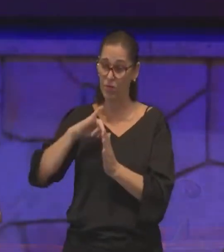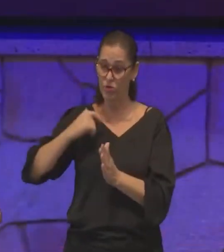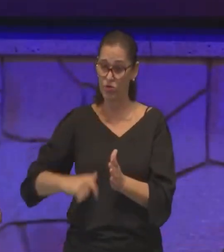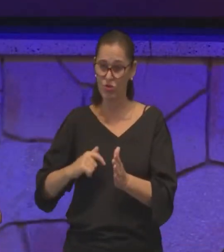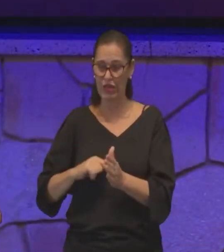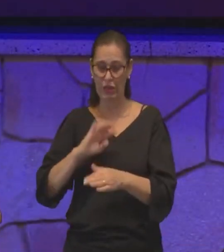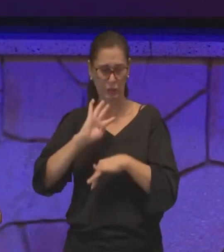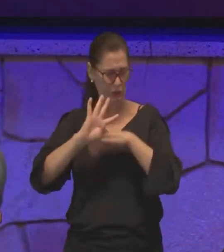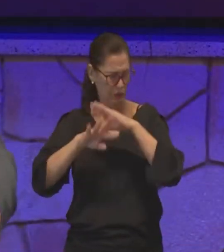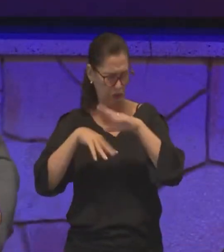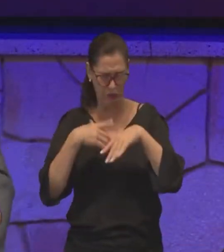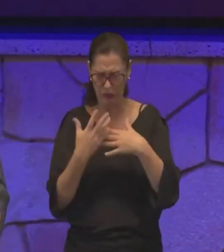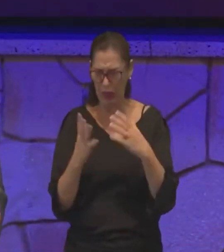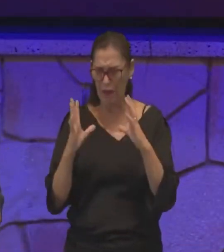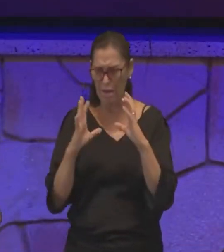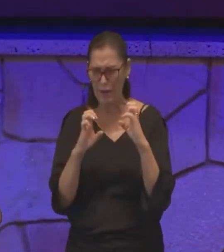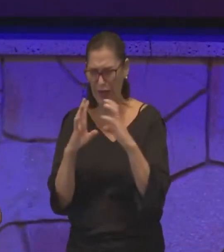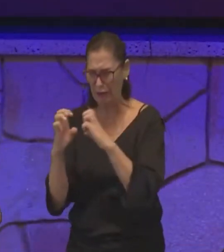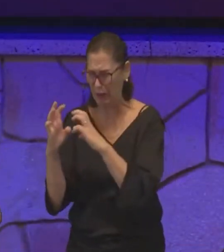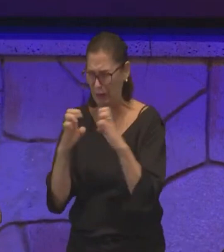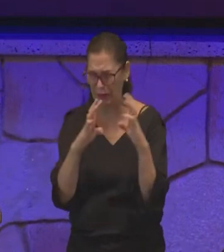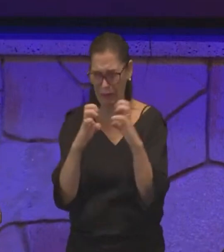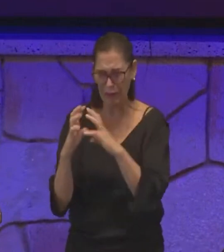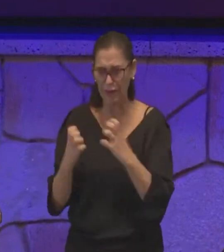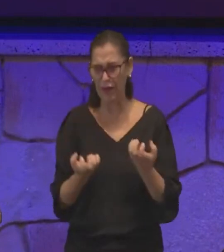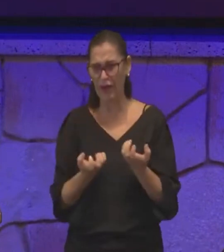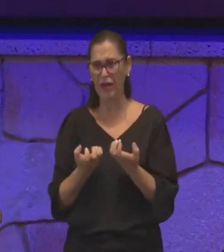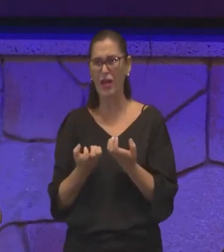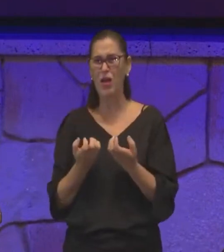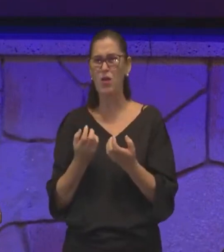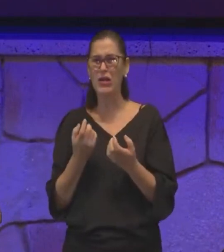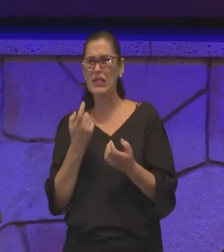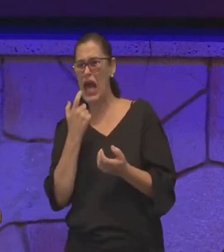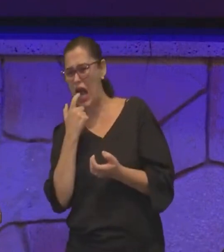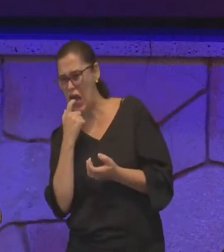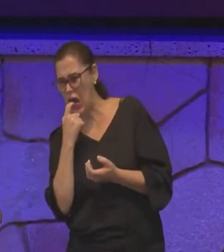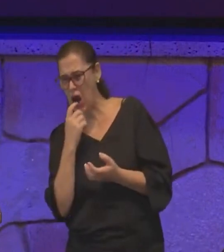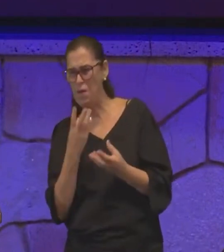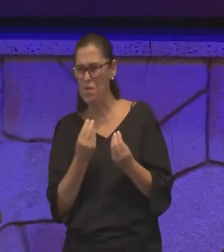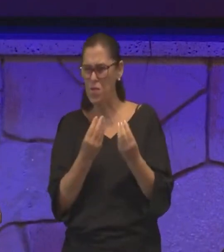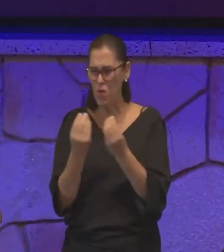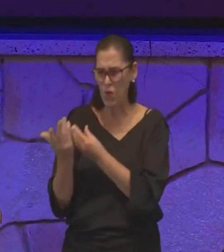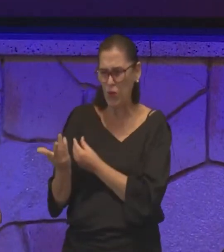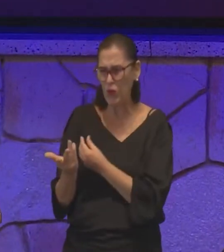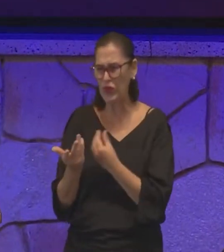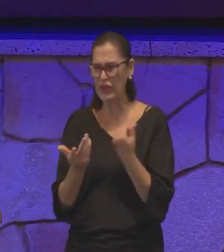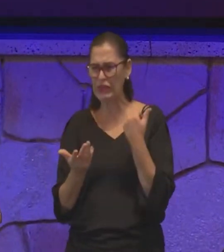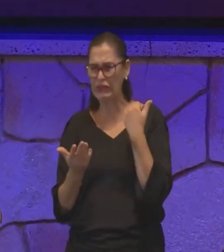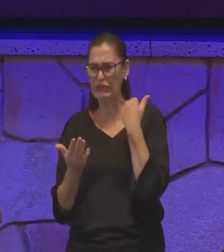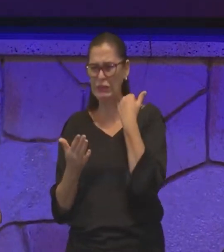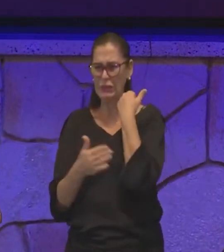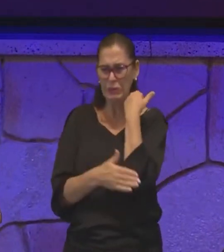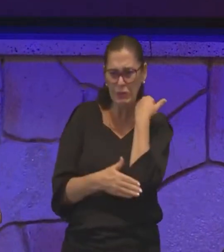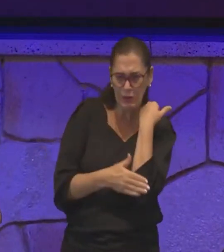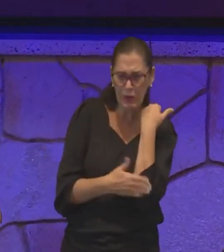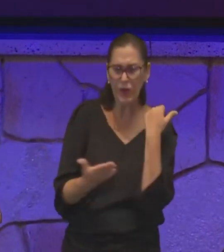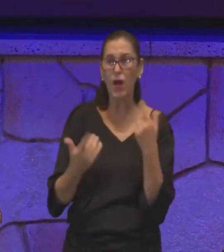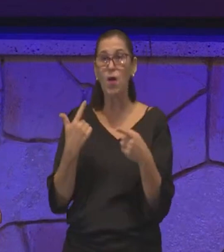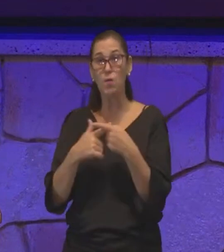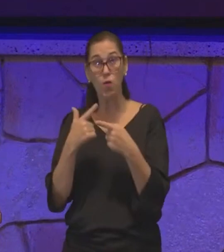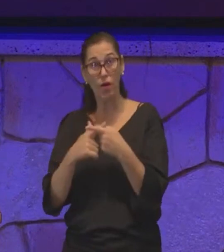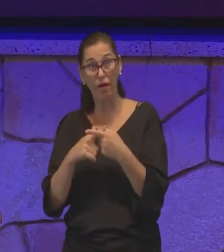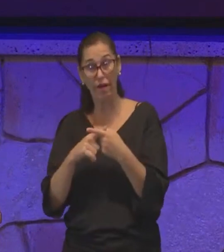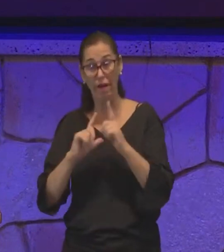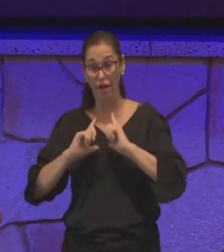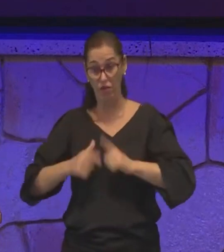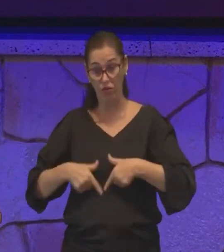desajustada, eles brigavam muito, possuíam muitos ciúmes uns dos outros, havia uma preferência de Jacó, de Israel,